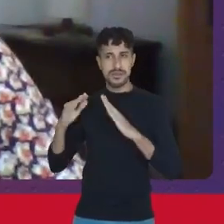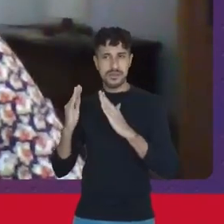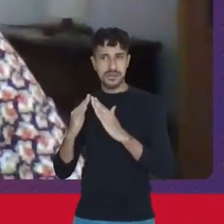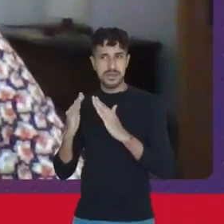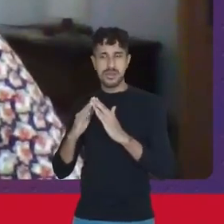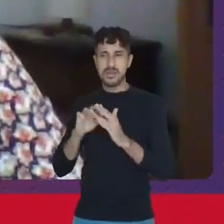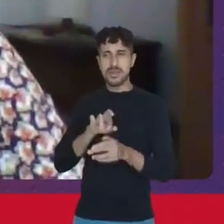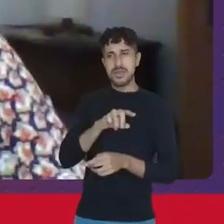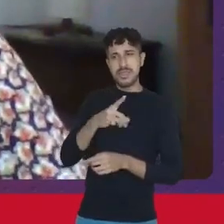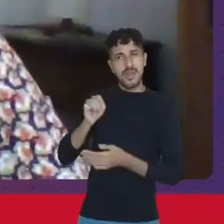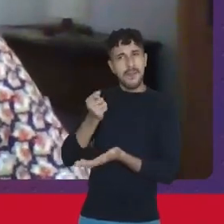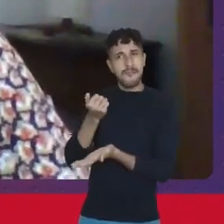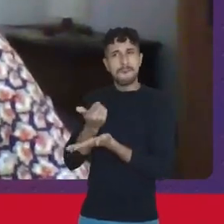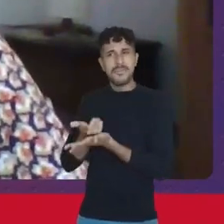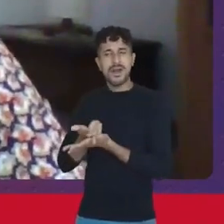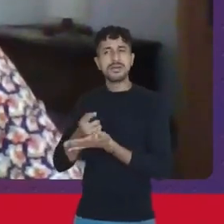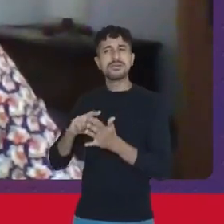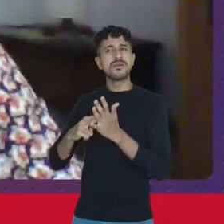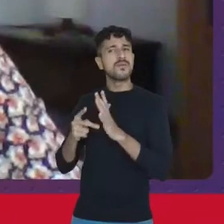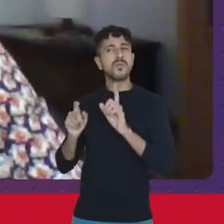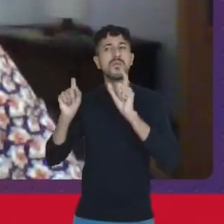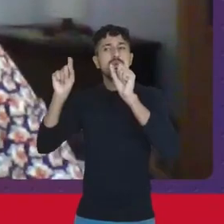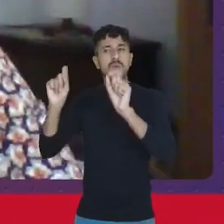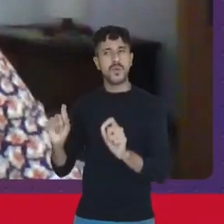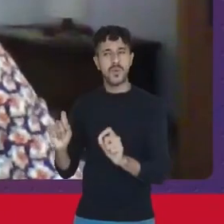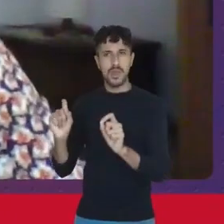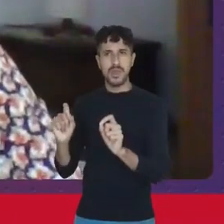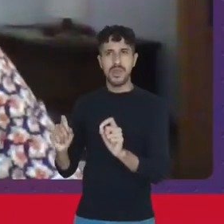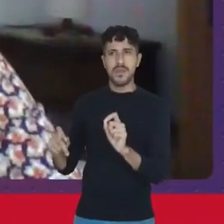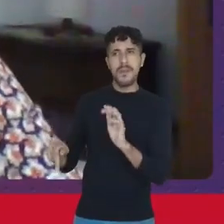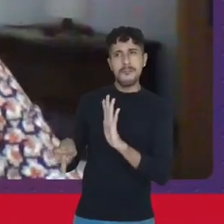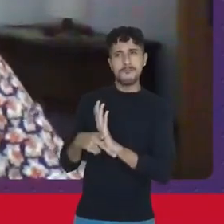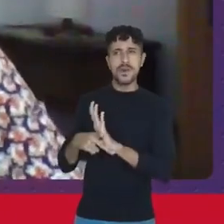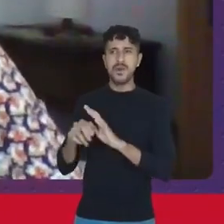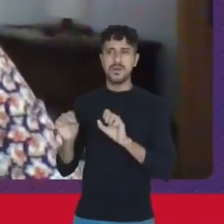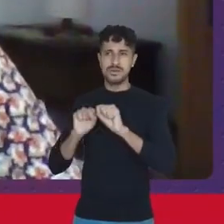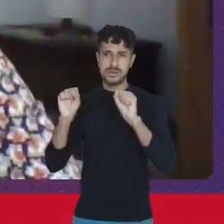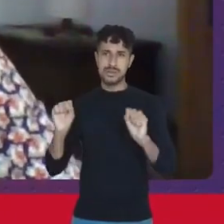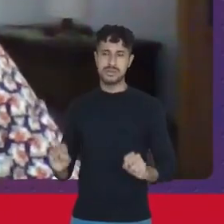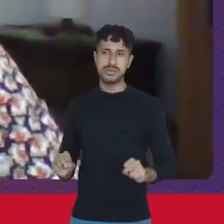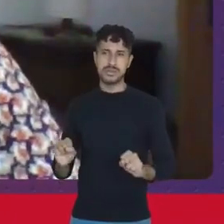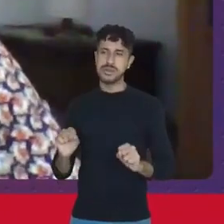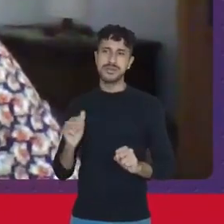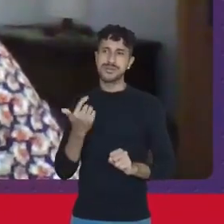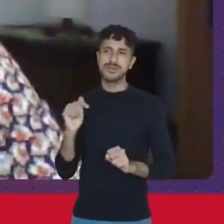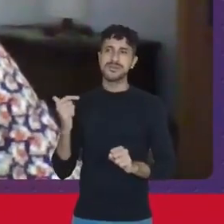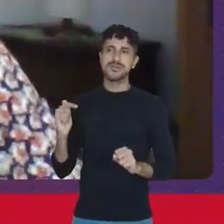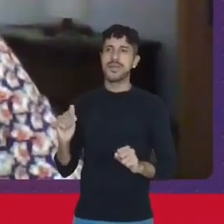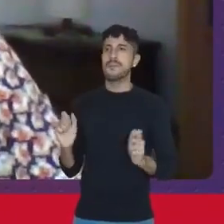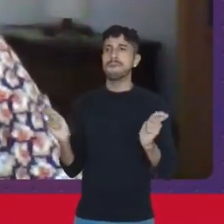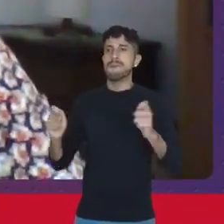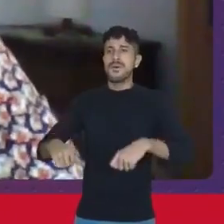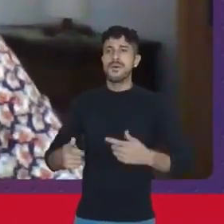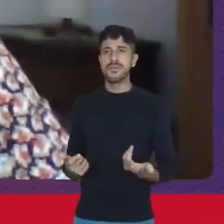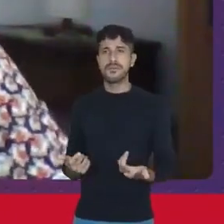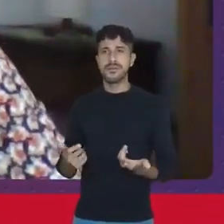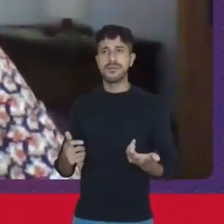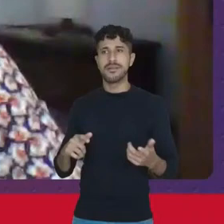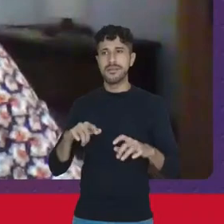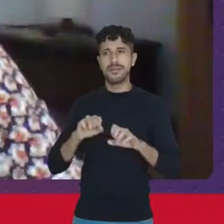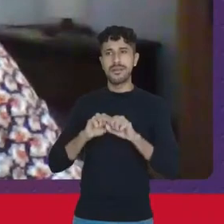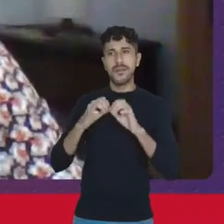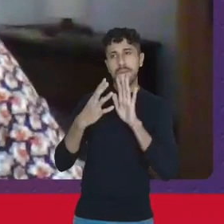não remunerado, ele representa para o próprio sistema. Não existe possibilidade do